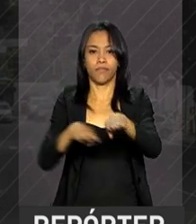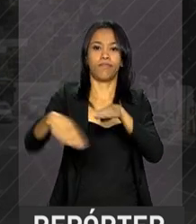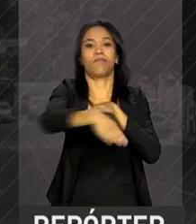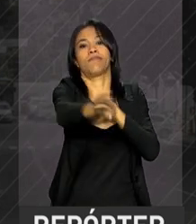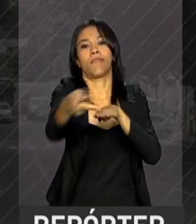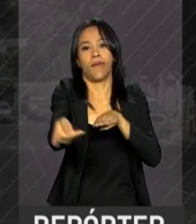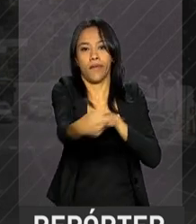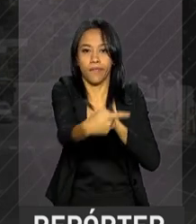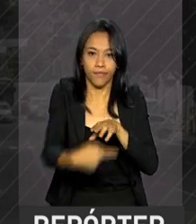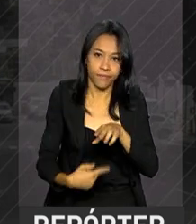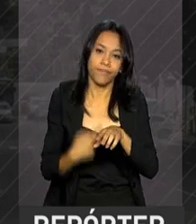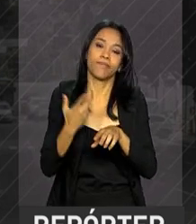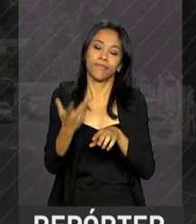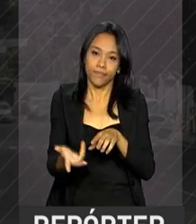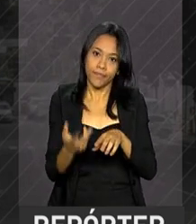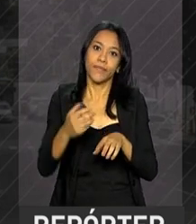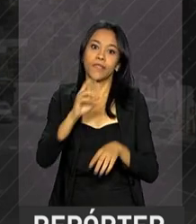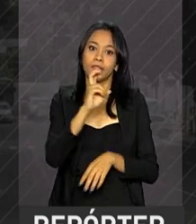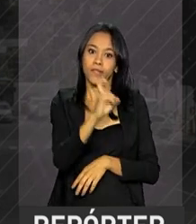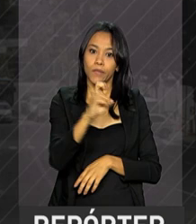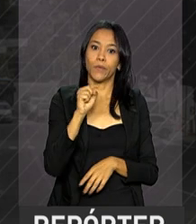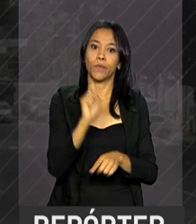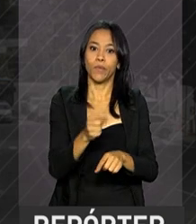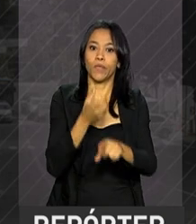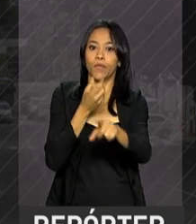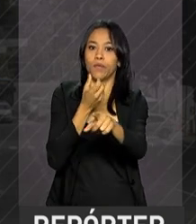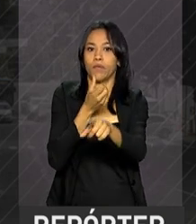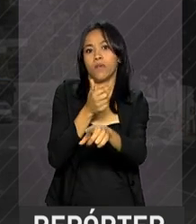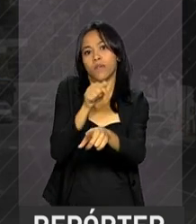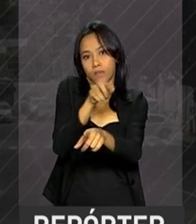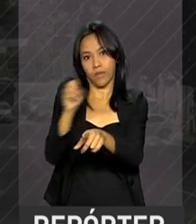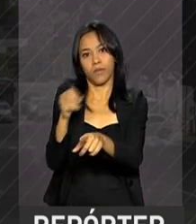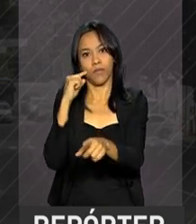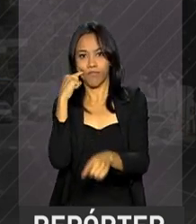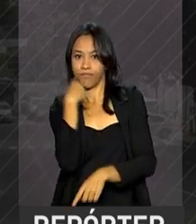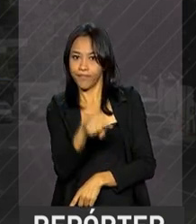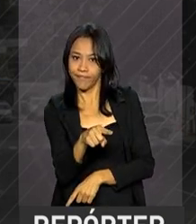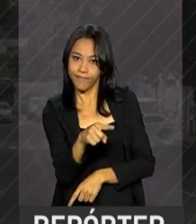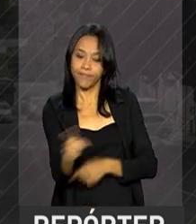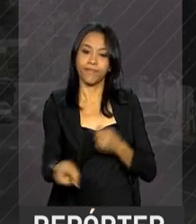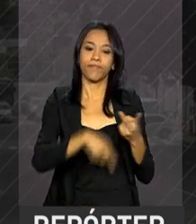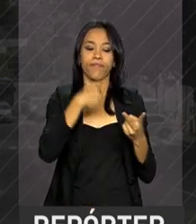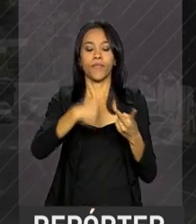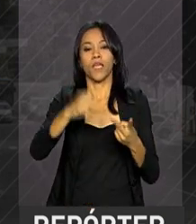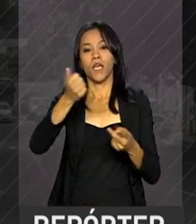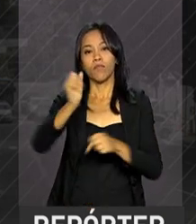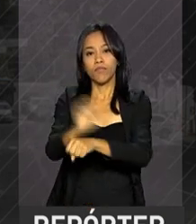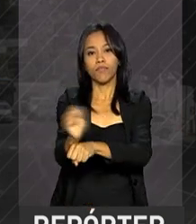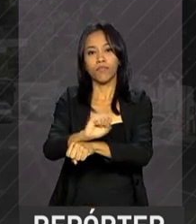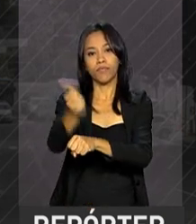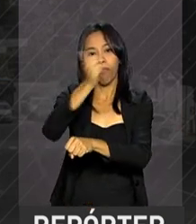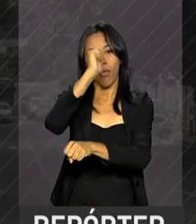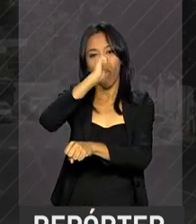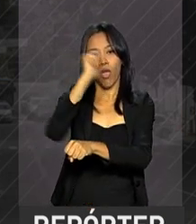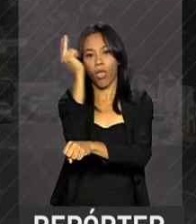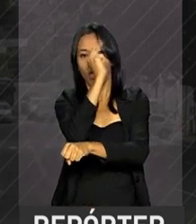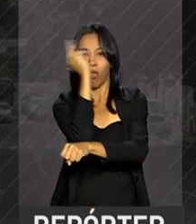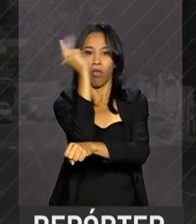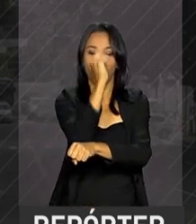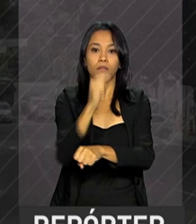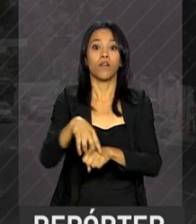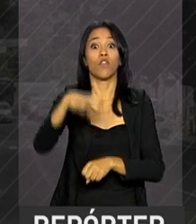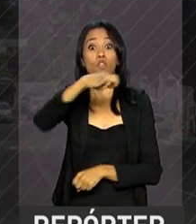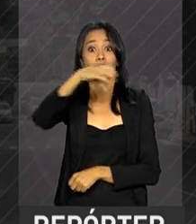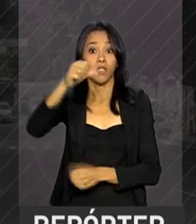irregulares praticamente cinco mil e 700 motoristas flagrados dirigir embriagado cerca de 900